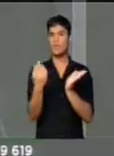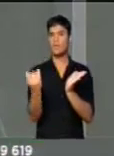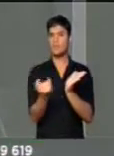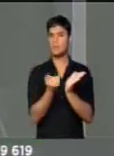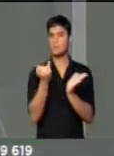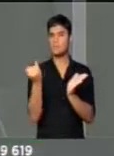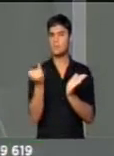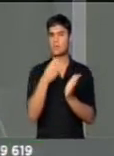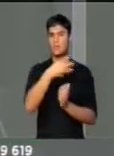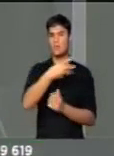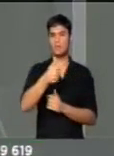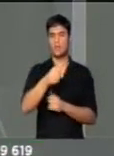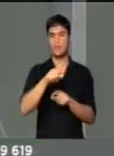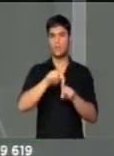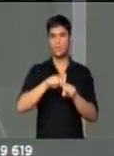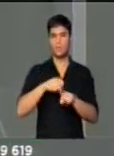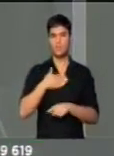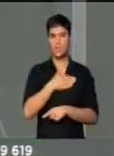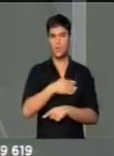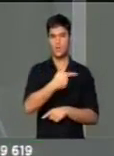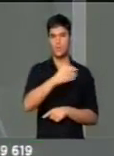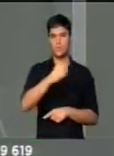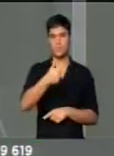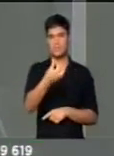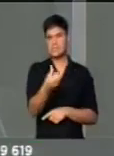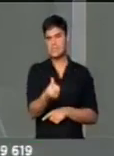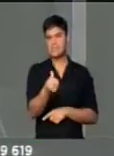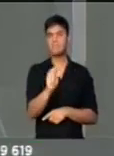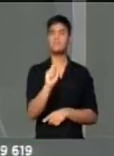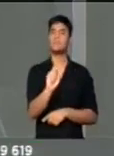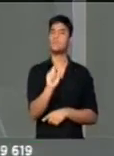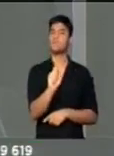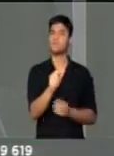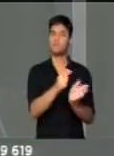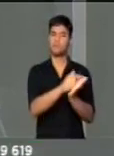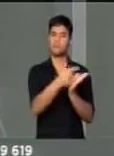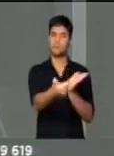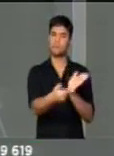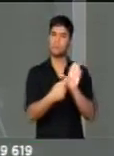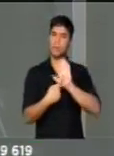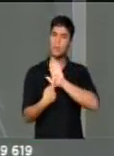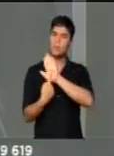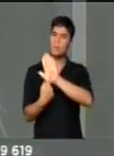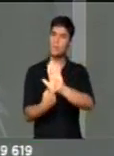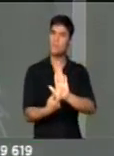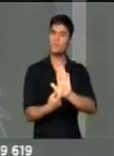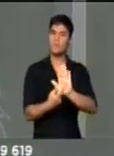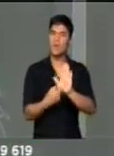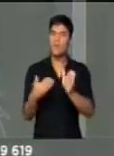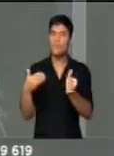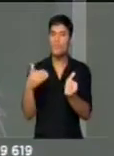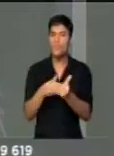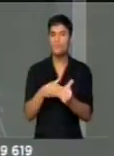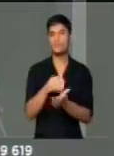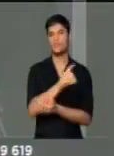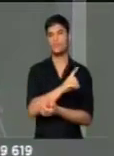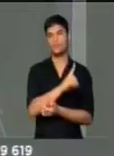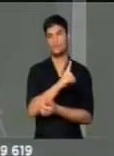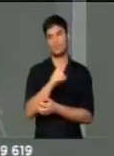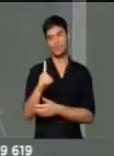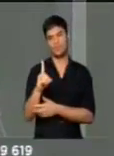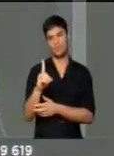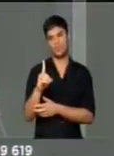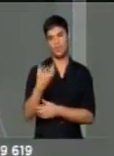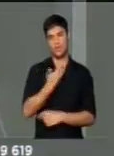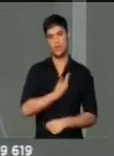31 de agosto de 2016, edição que vaticina o último capítulo de